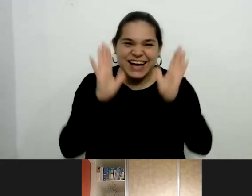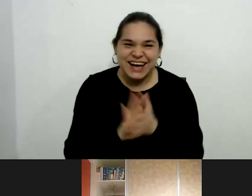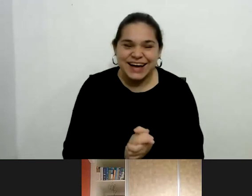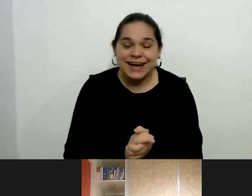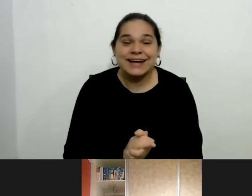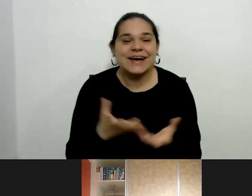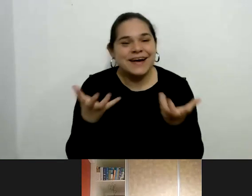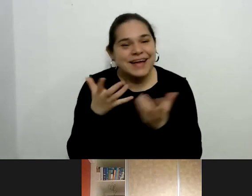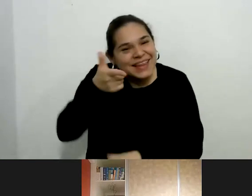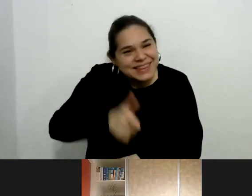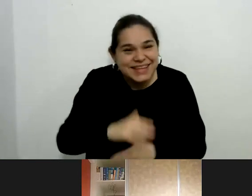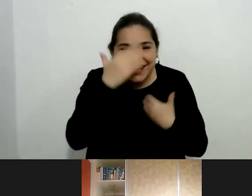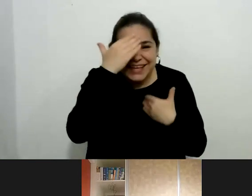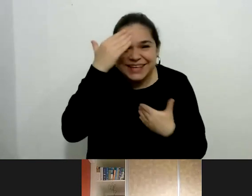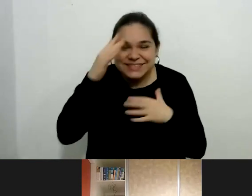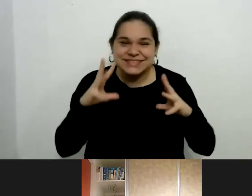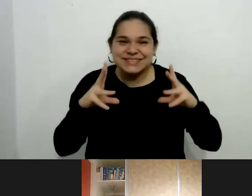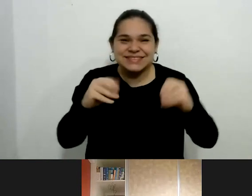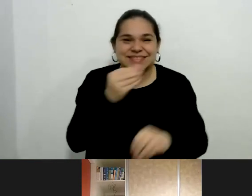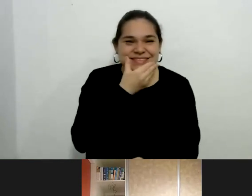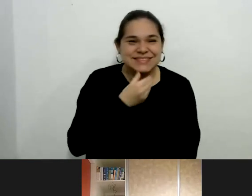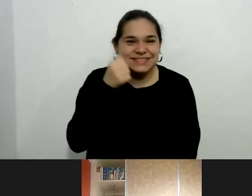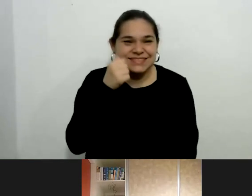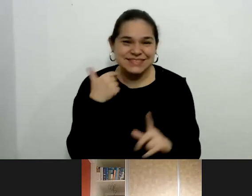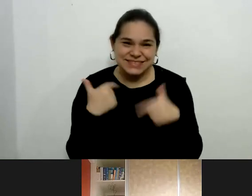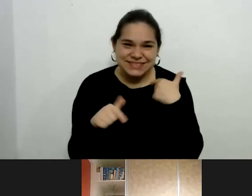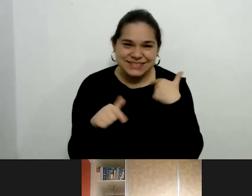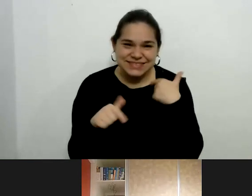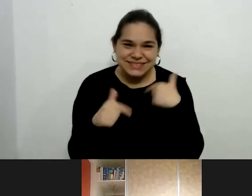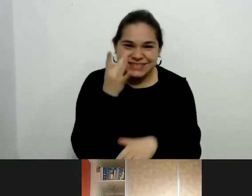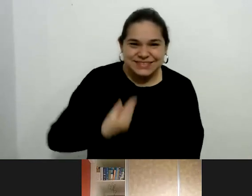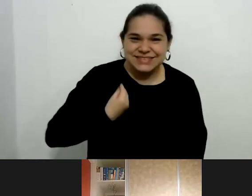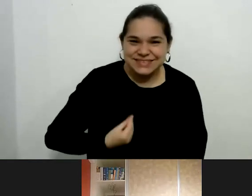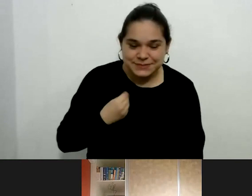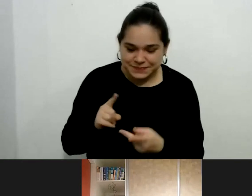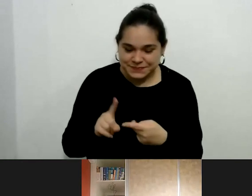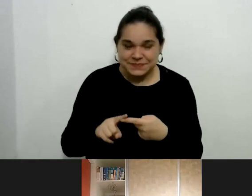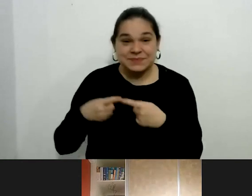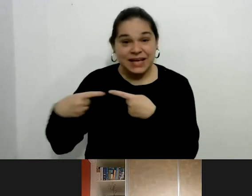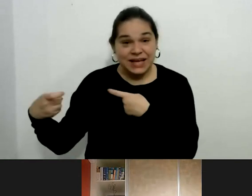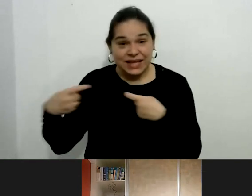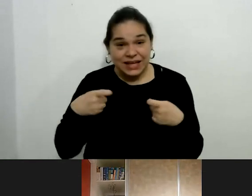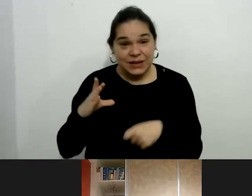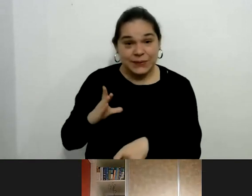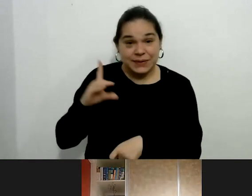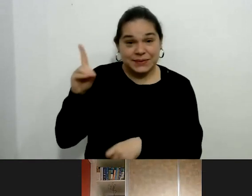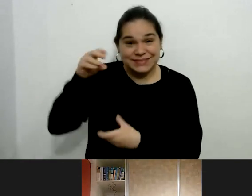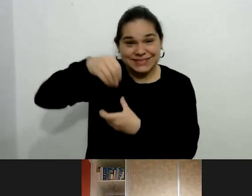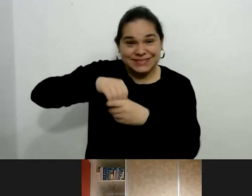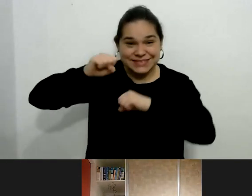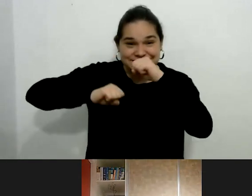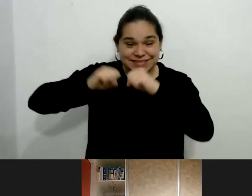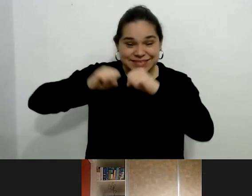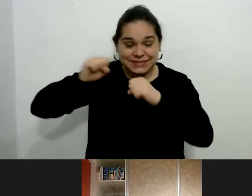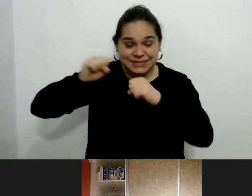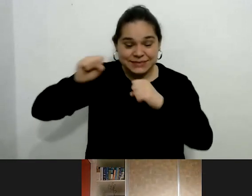trabalhadores que estão aqui presentes, Guerra, né? Nosso coordenador lá na fábrica, o Tião,